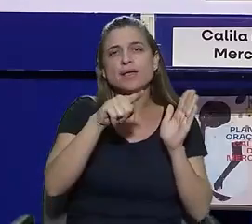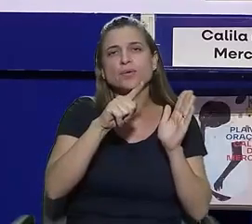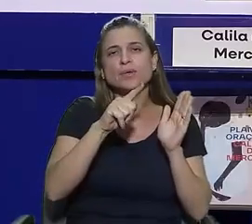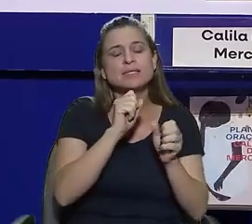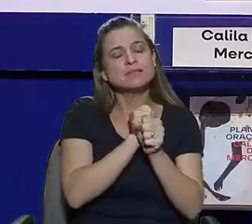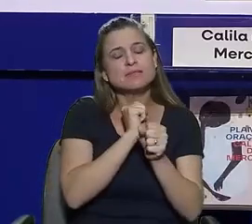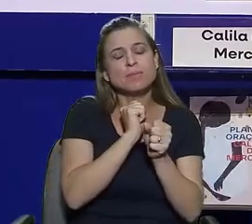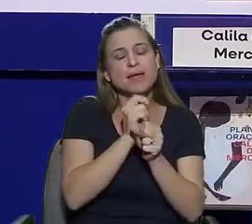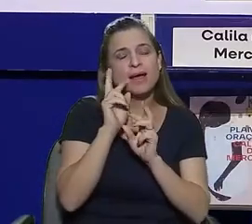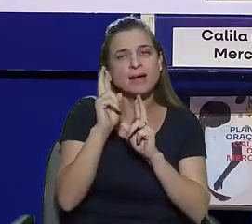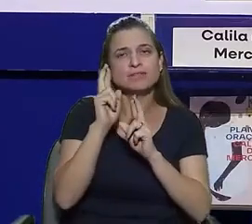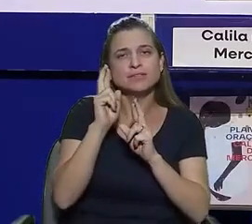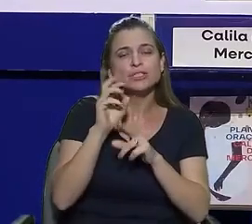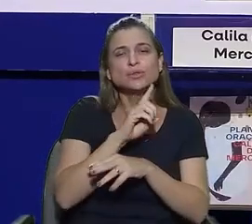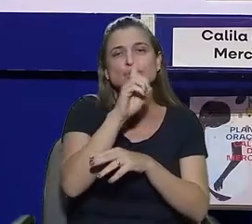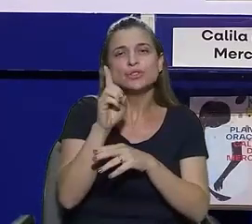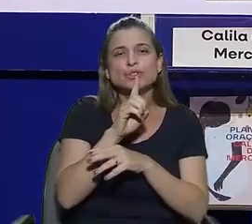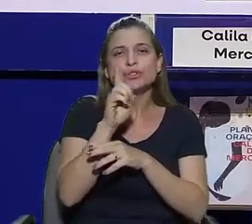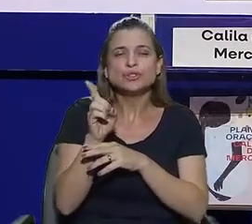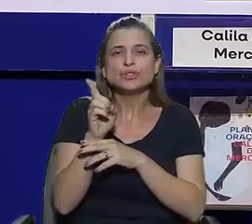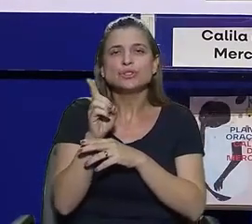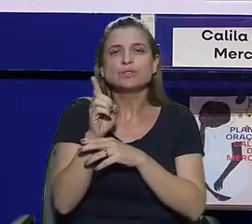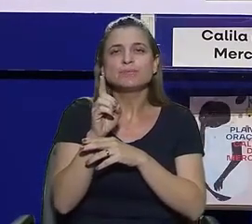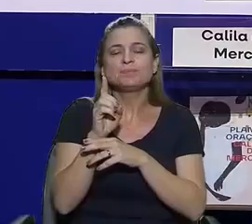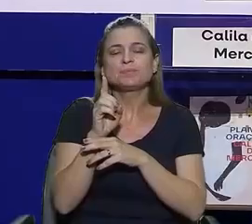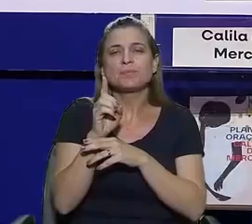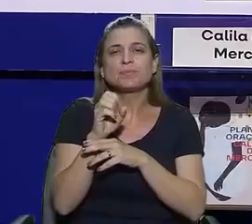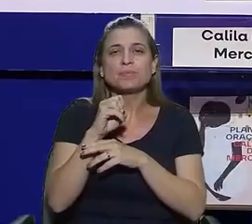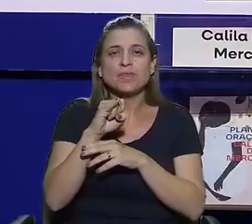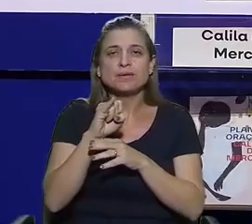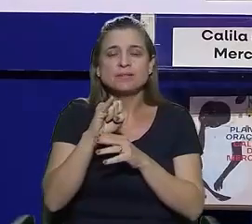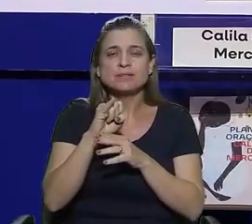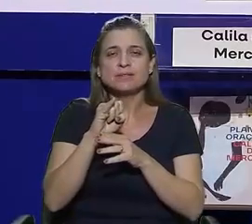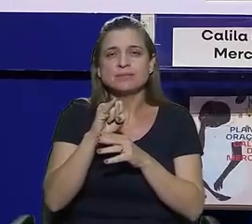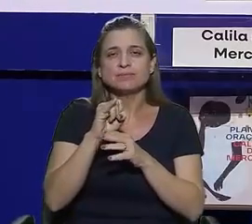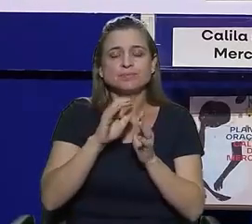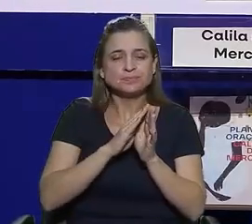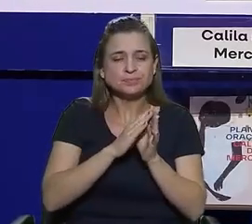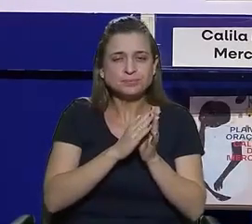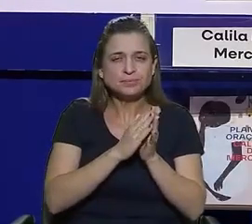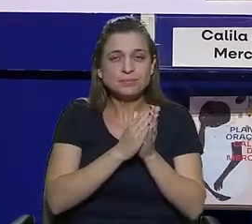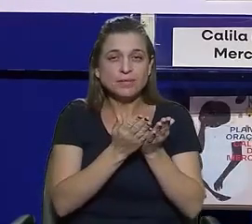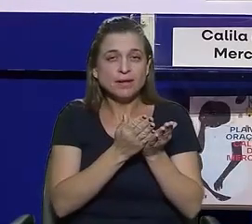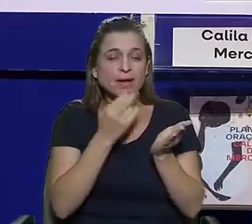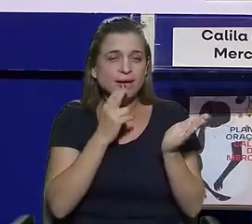emoção quando a carta fosse aberta e derramada sobre a sala da casa a minha